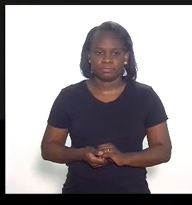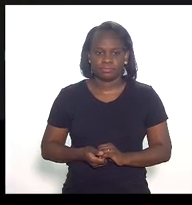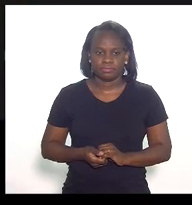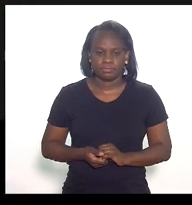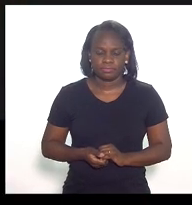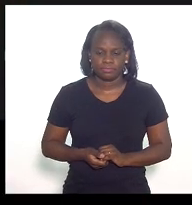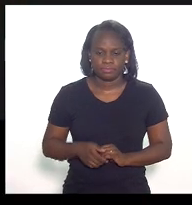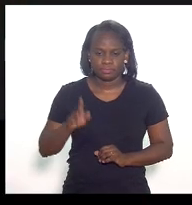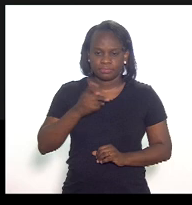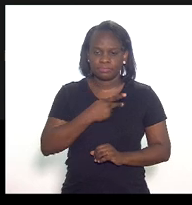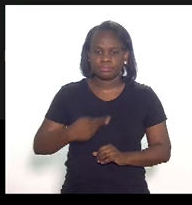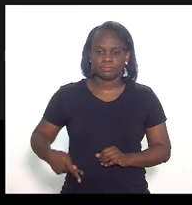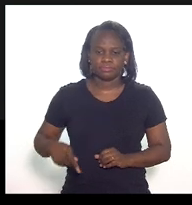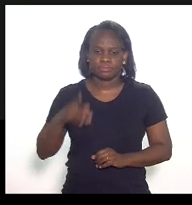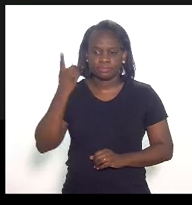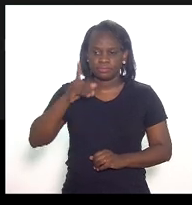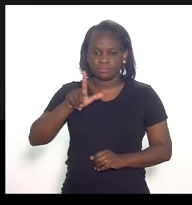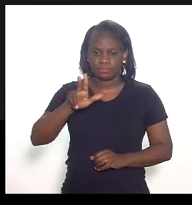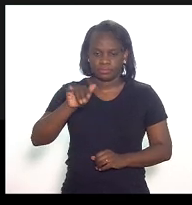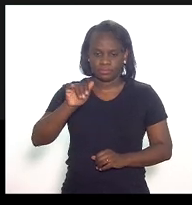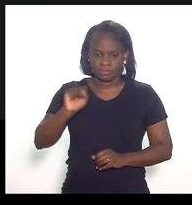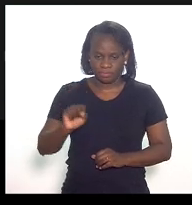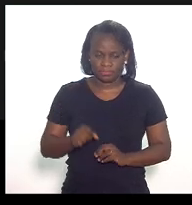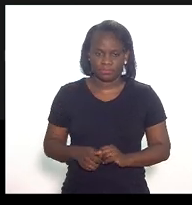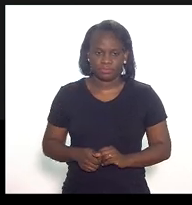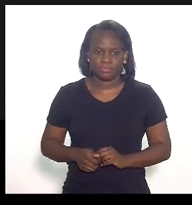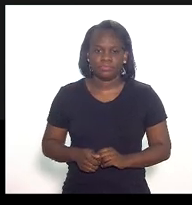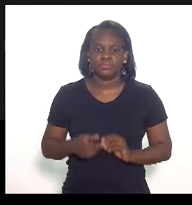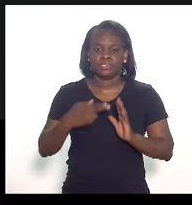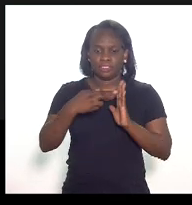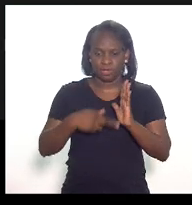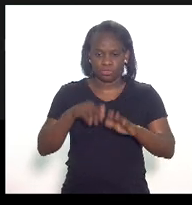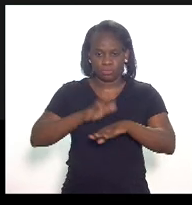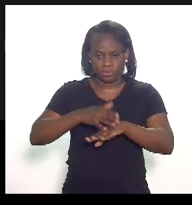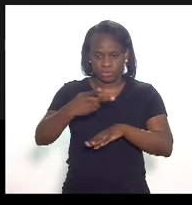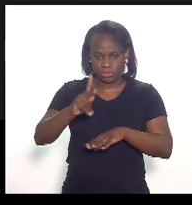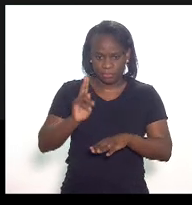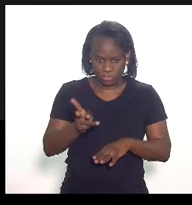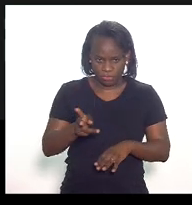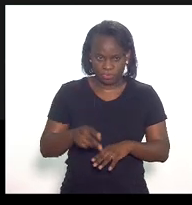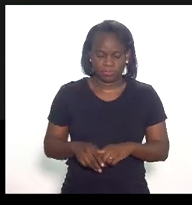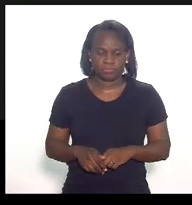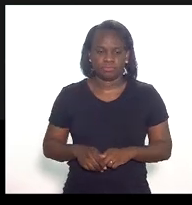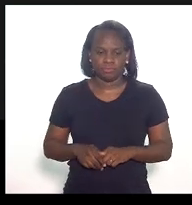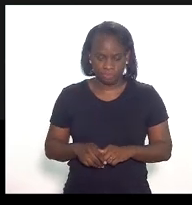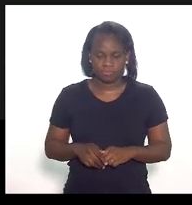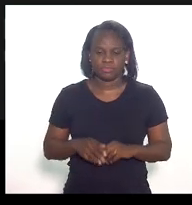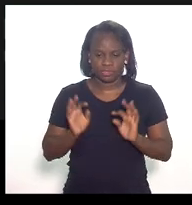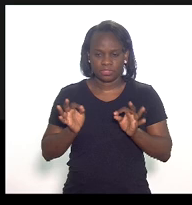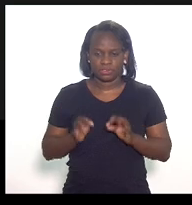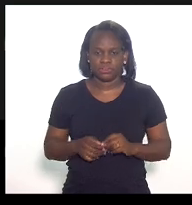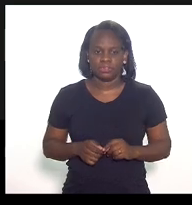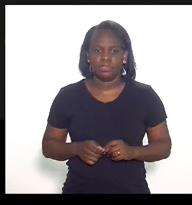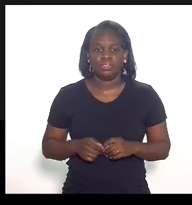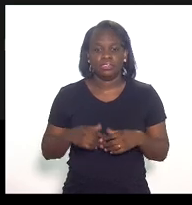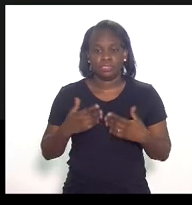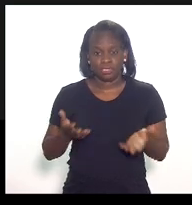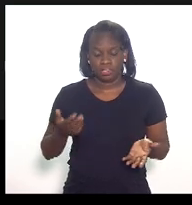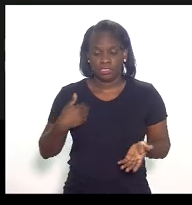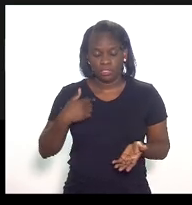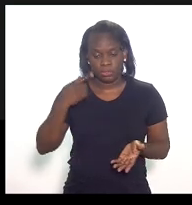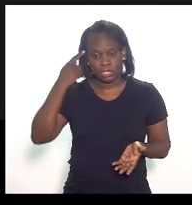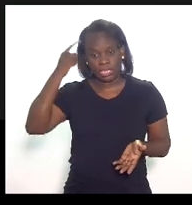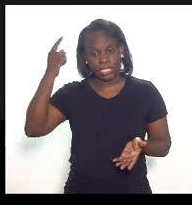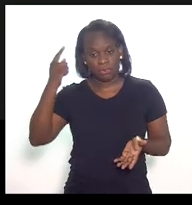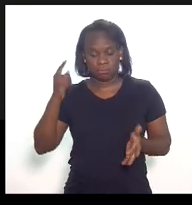Presidente. Deputado Luiz Paulo. O relator é Vossa Excelência, né? Isso, exatamente. Salvo o erro de